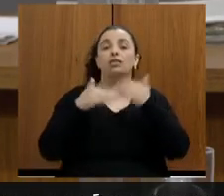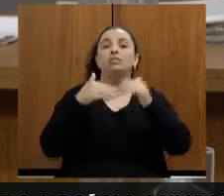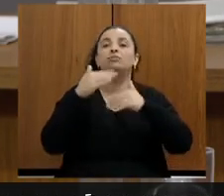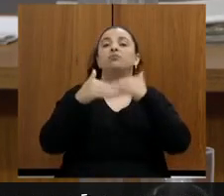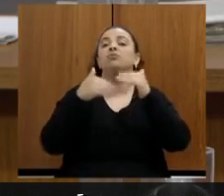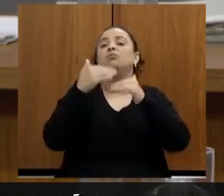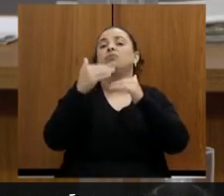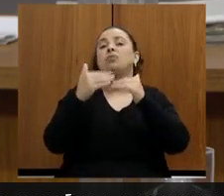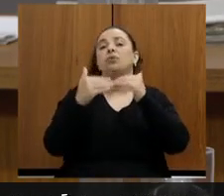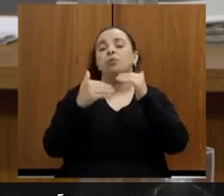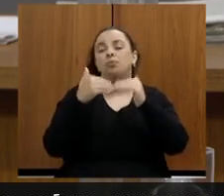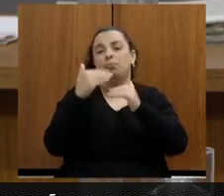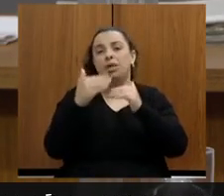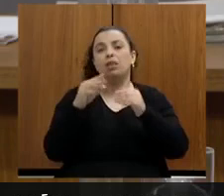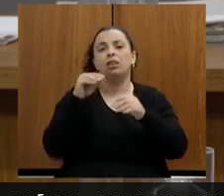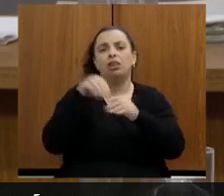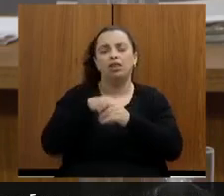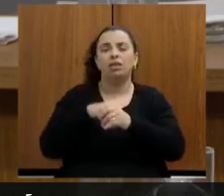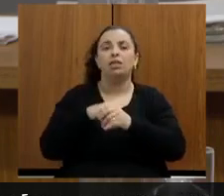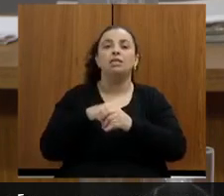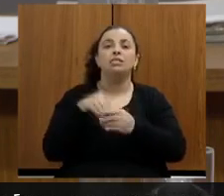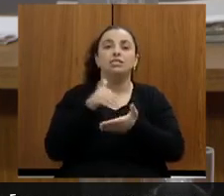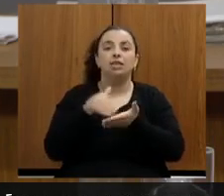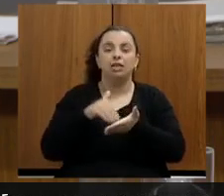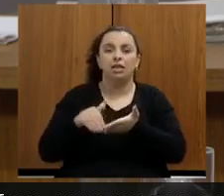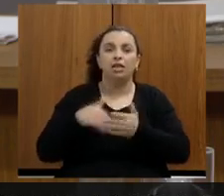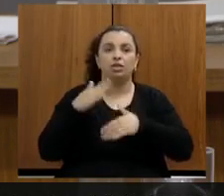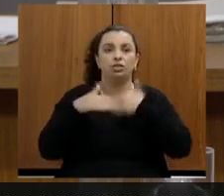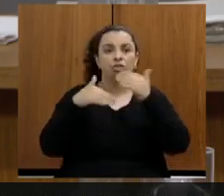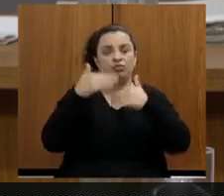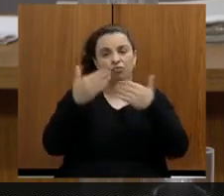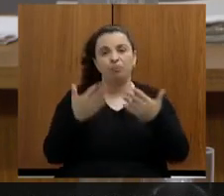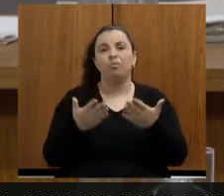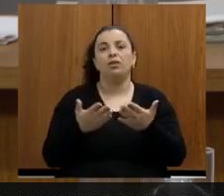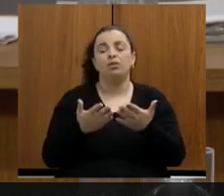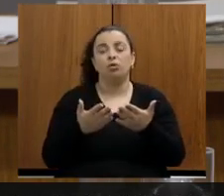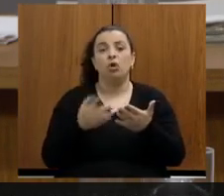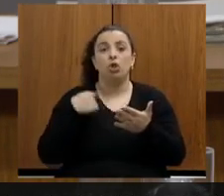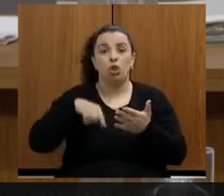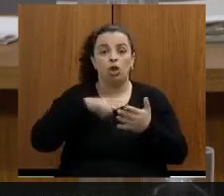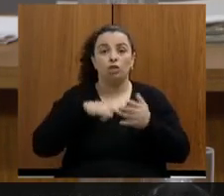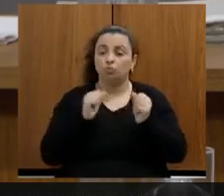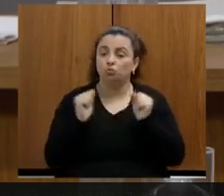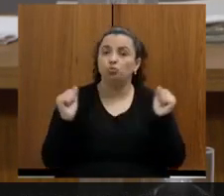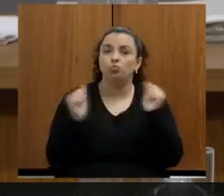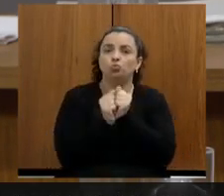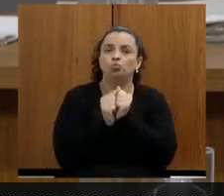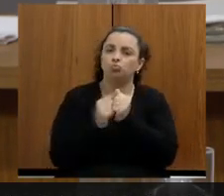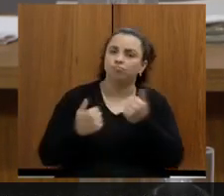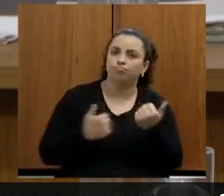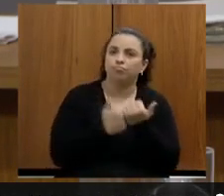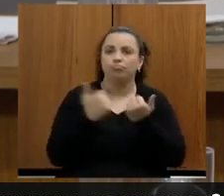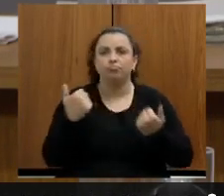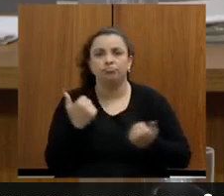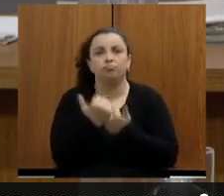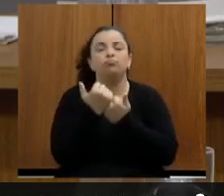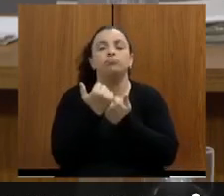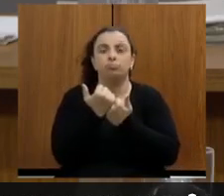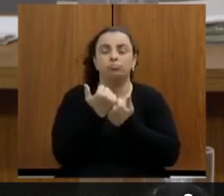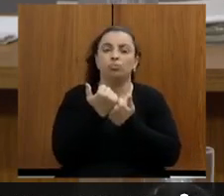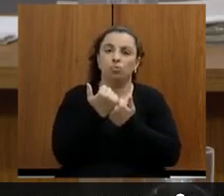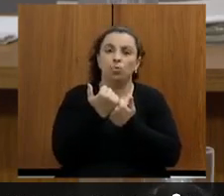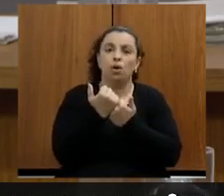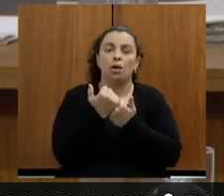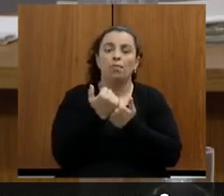EA própria Secretaria de desenvolvimento nós estamos junto com eles buscando dentro